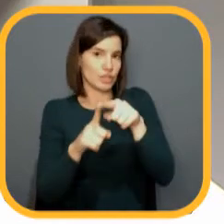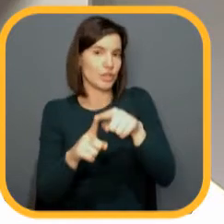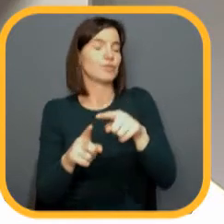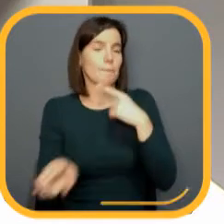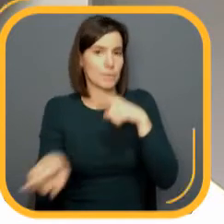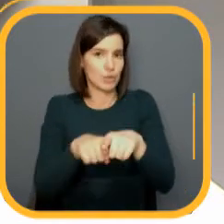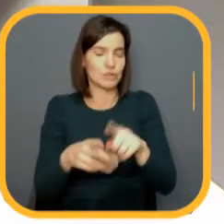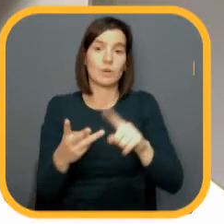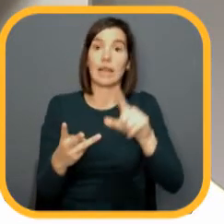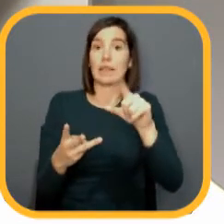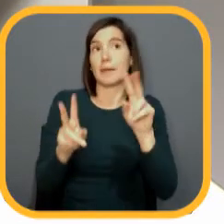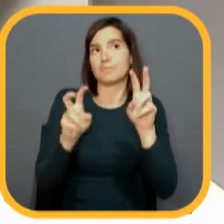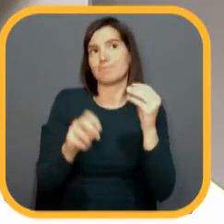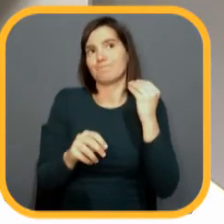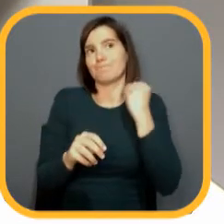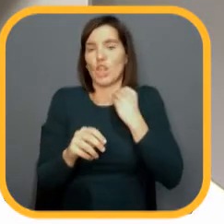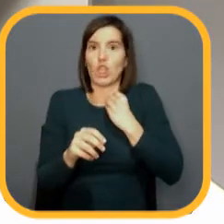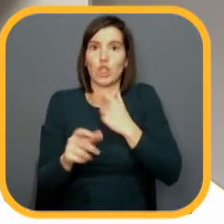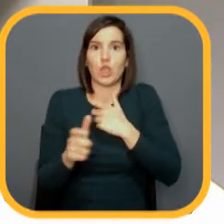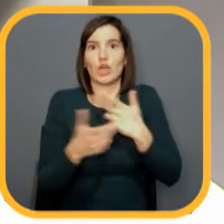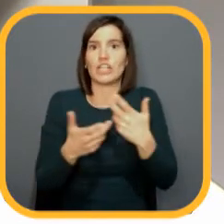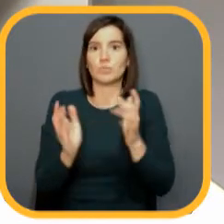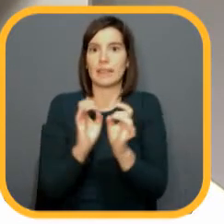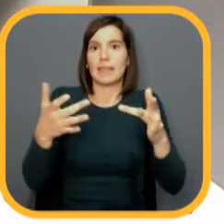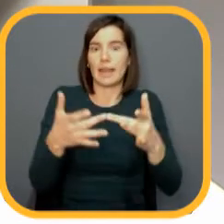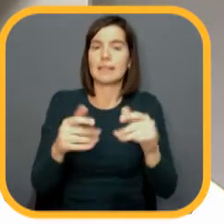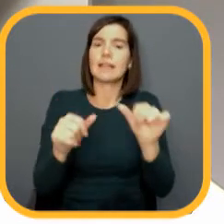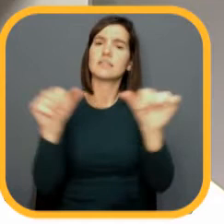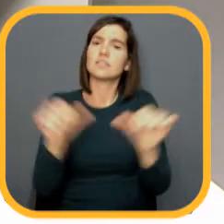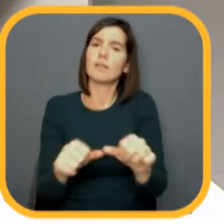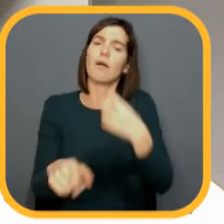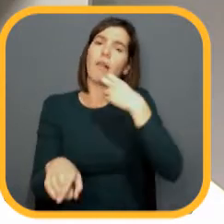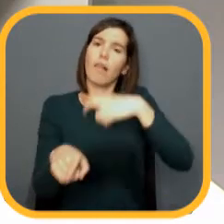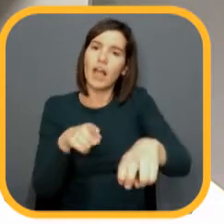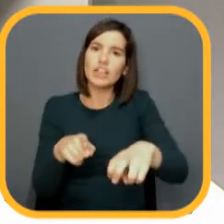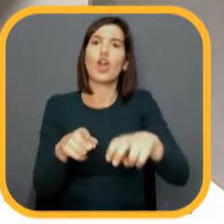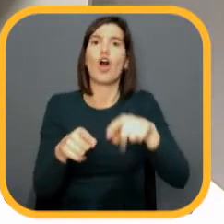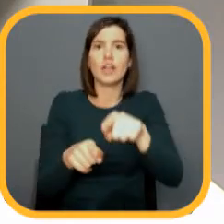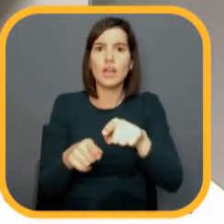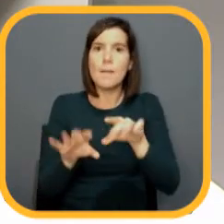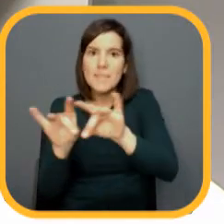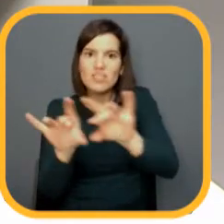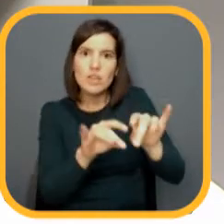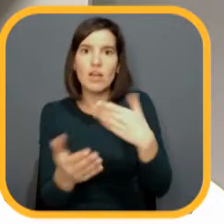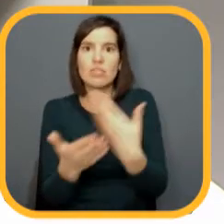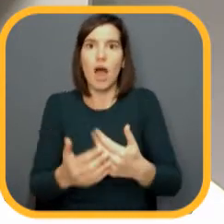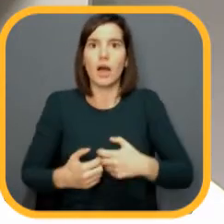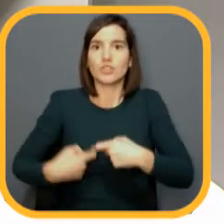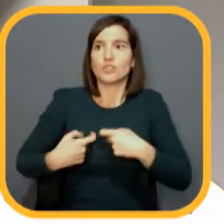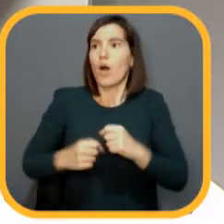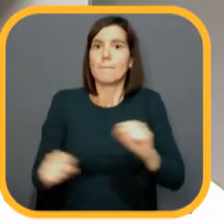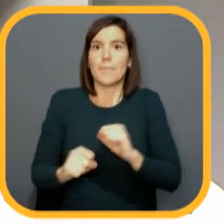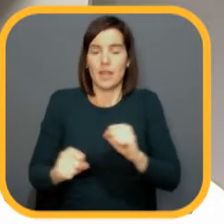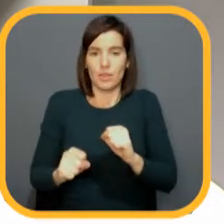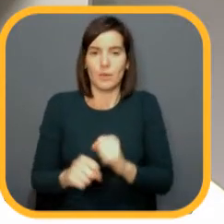com motivos políticos, e o terrorismo cibernético, que tem como objetivo a interferência em sistemas eletrónicos, causando medo e